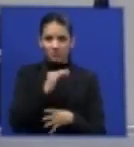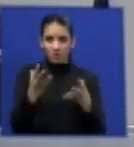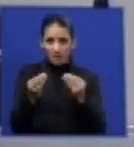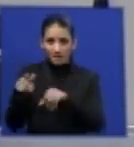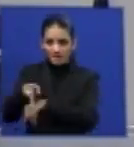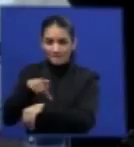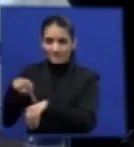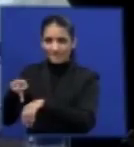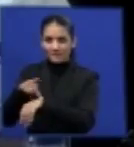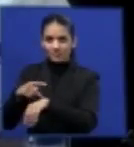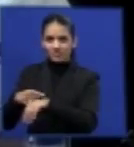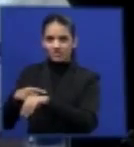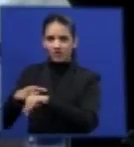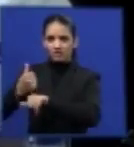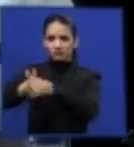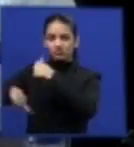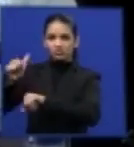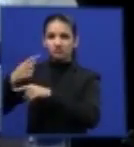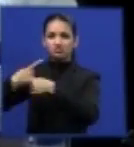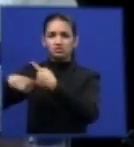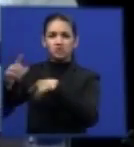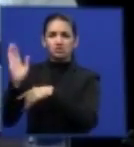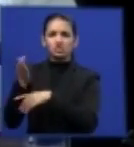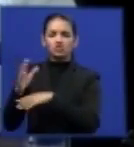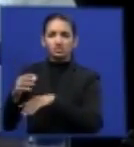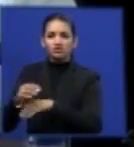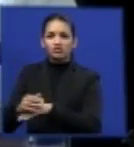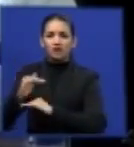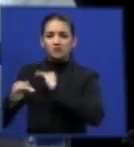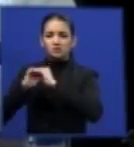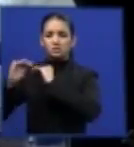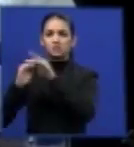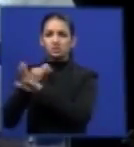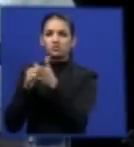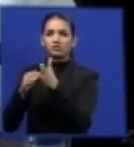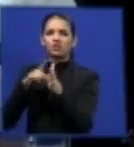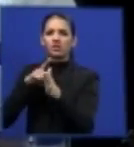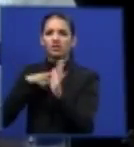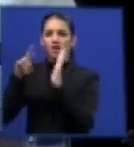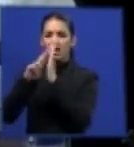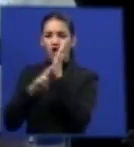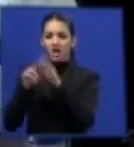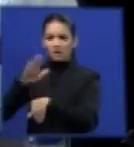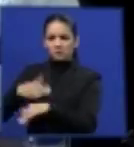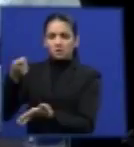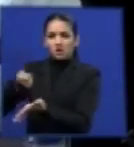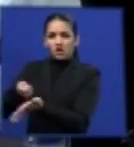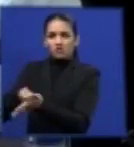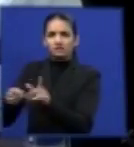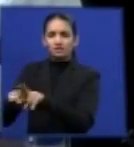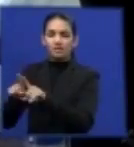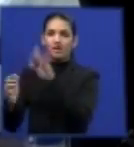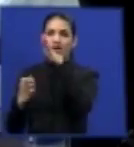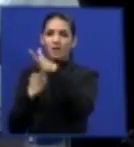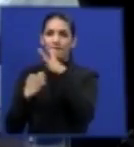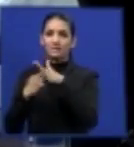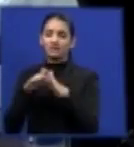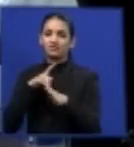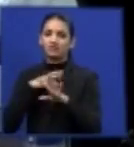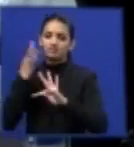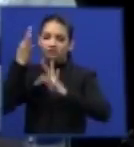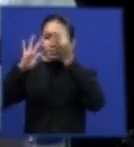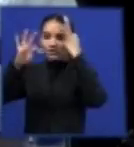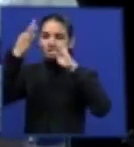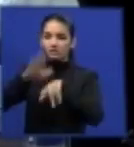desenvolvidos eles adotam normas de emissão atmosférica mais rigorosas as suas empresas adotam tecnologias mais